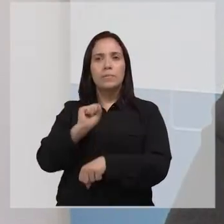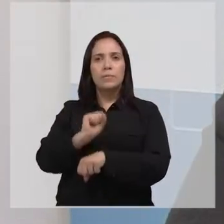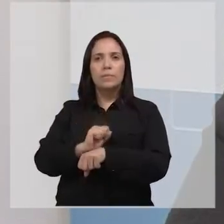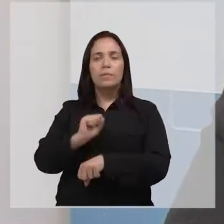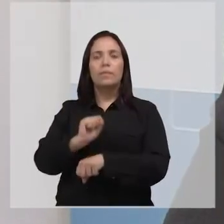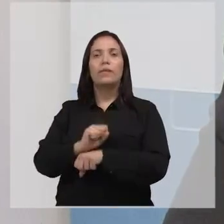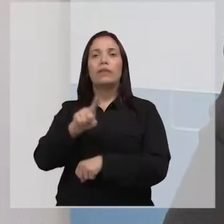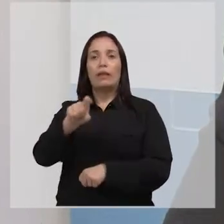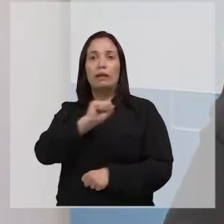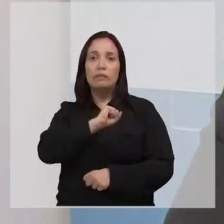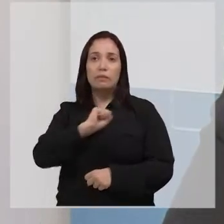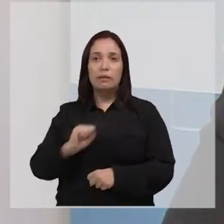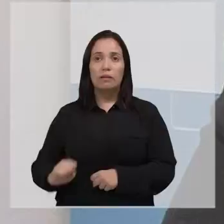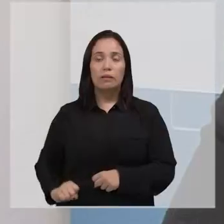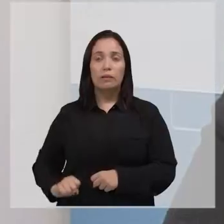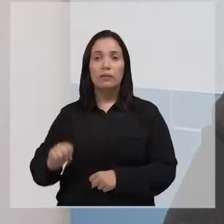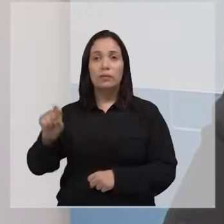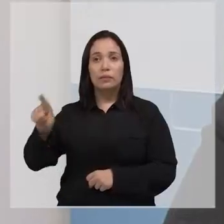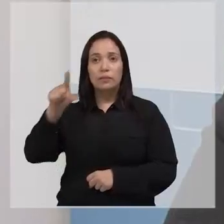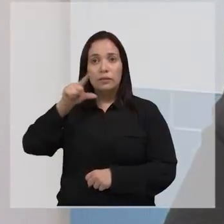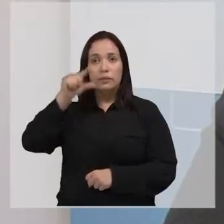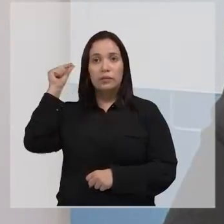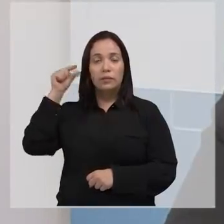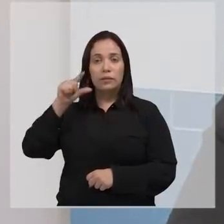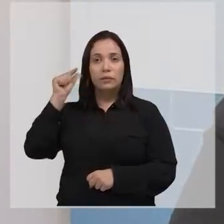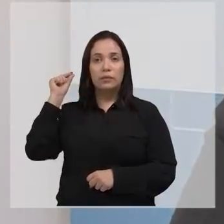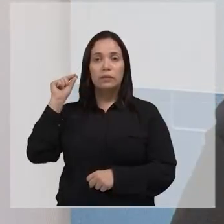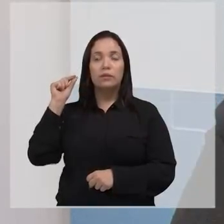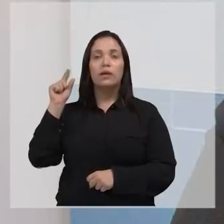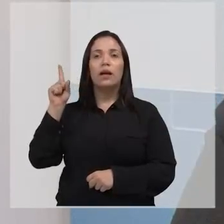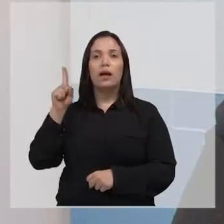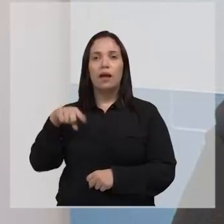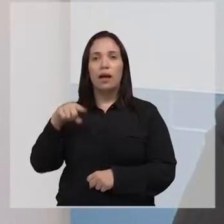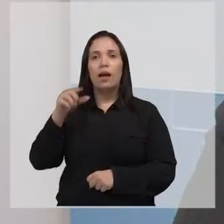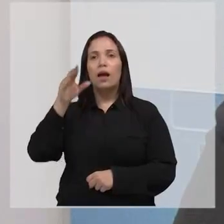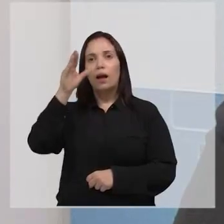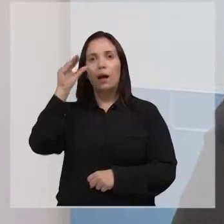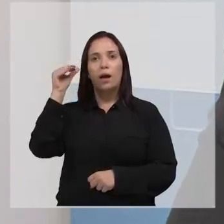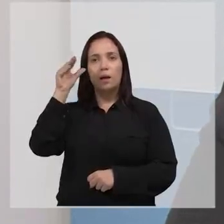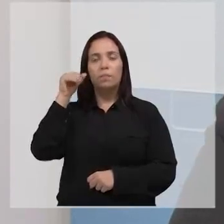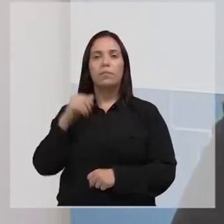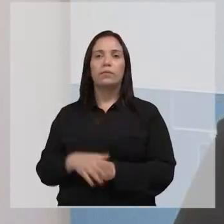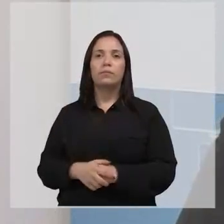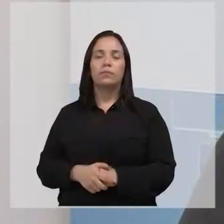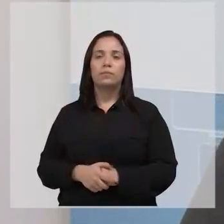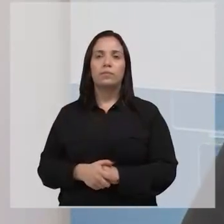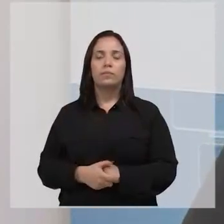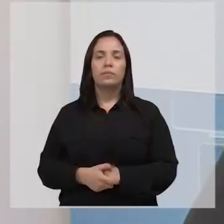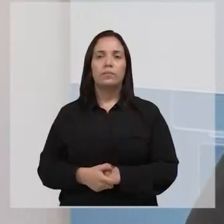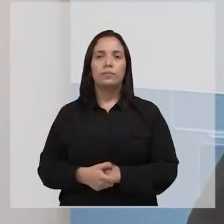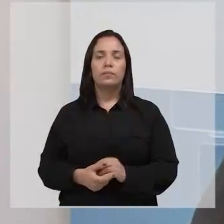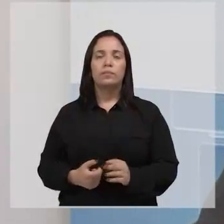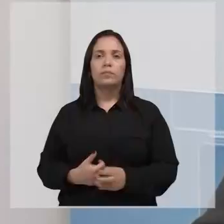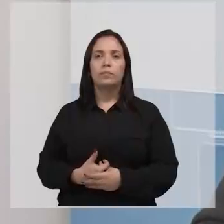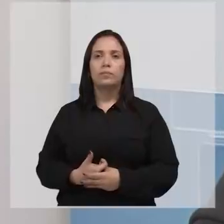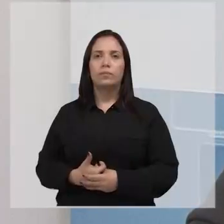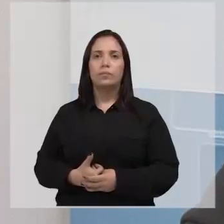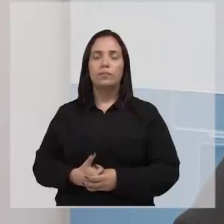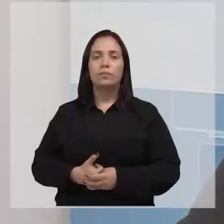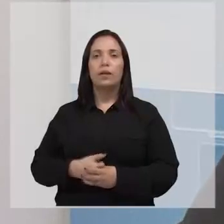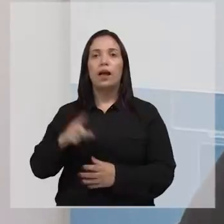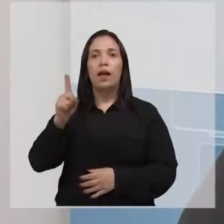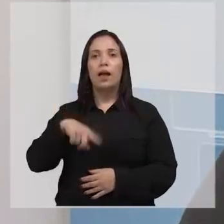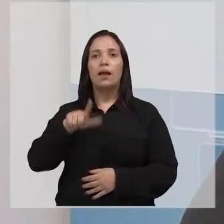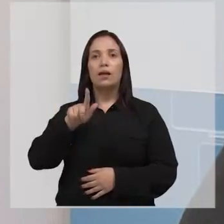se o Zezinho for a vaga do senador é de um cara que eu acho que eles não dão não deram, né? Não deram. E seria do